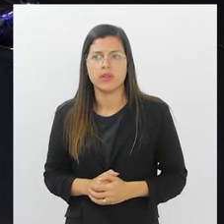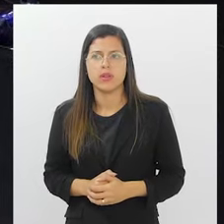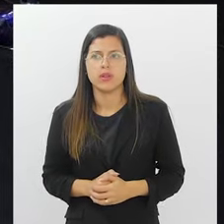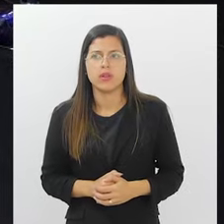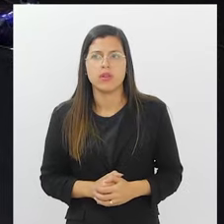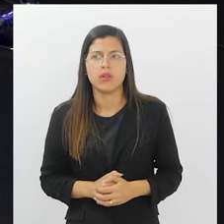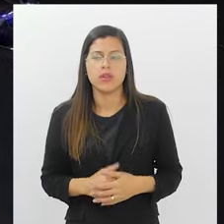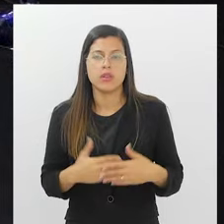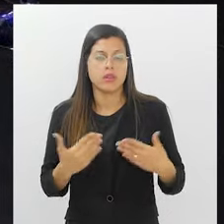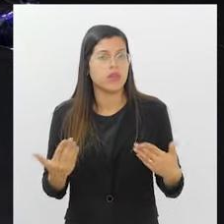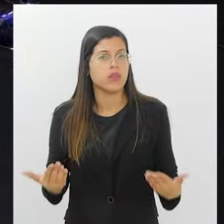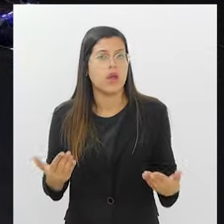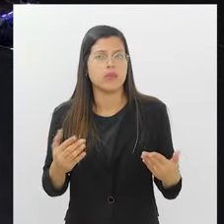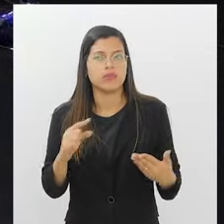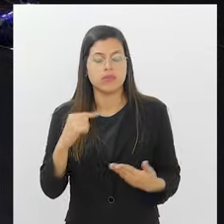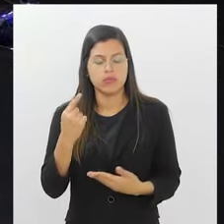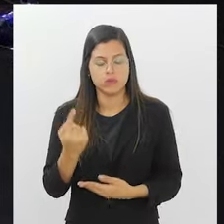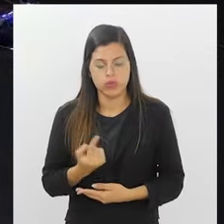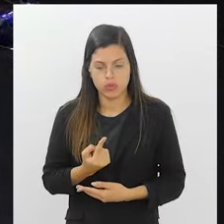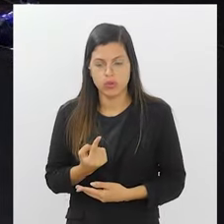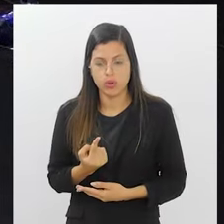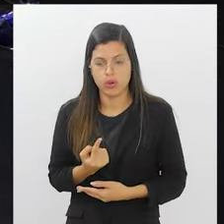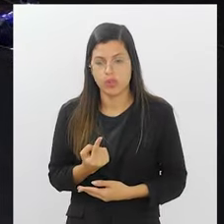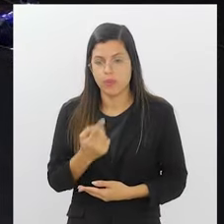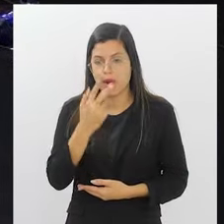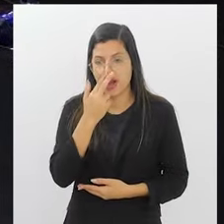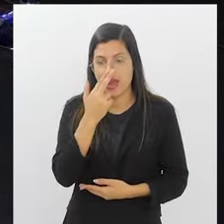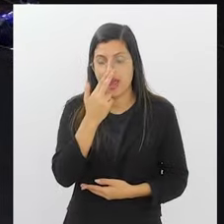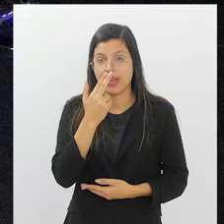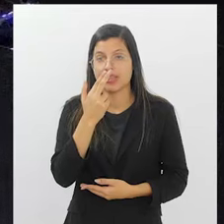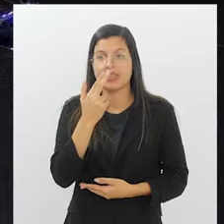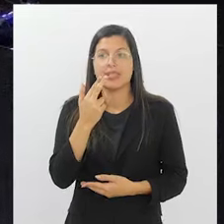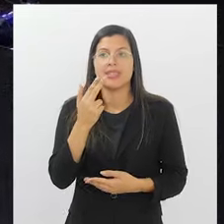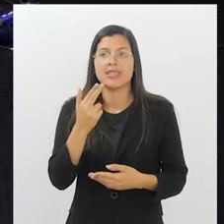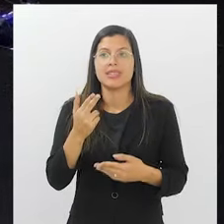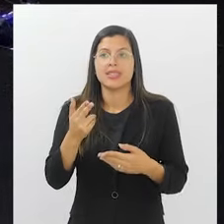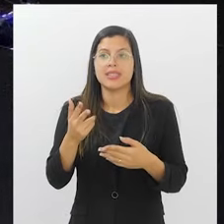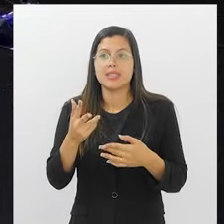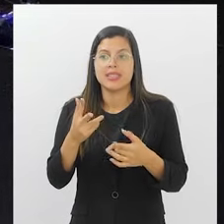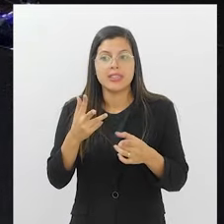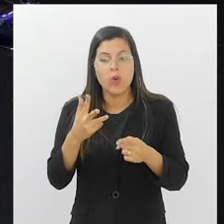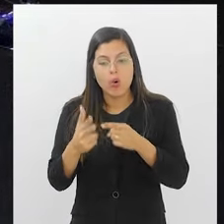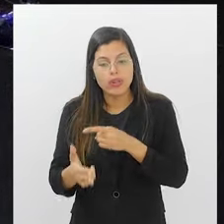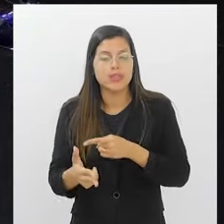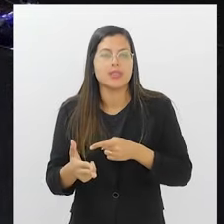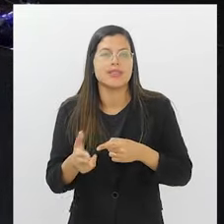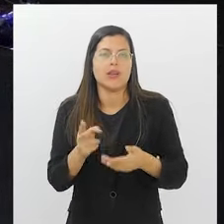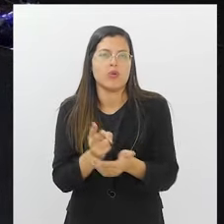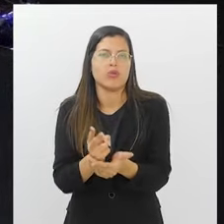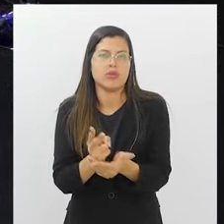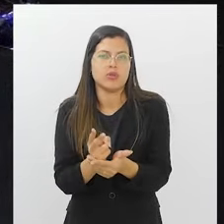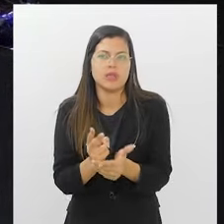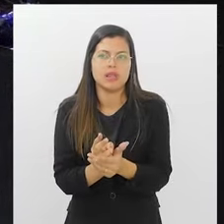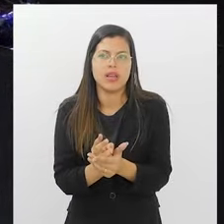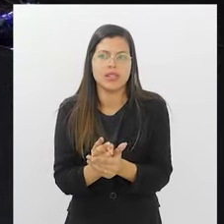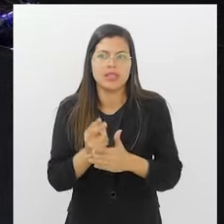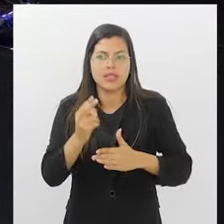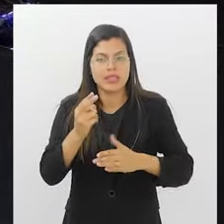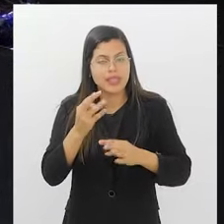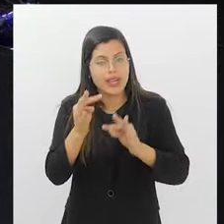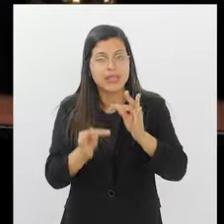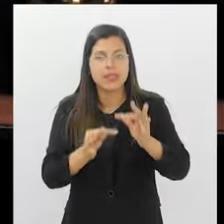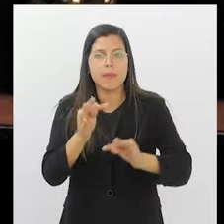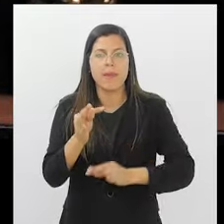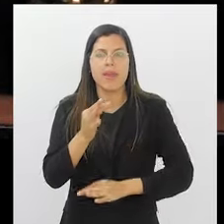exatamente, ou seja, a gente acaba interferindo na continuidade, né, dessa oferta de serviço. Né? Sei